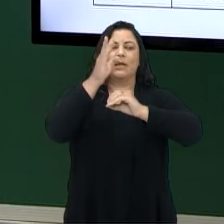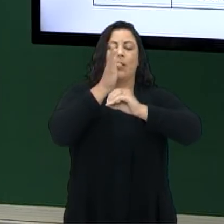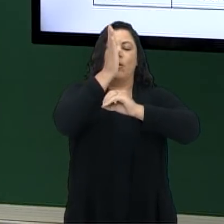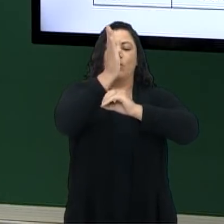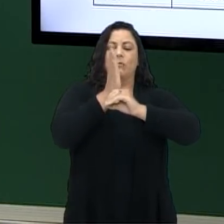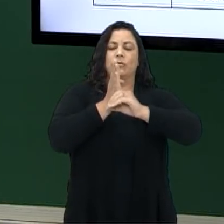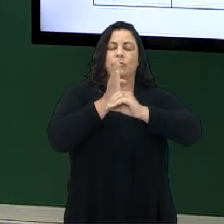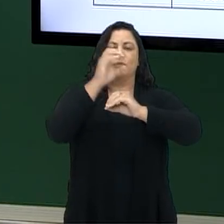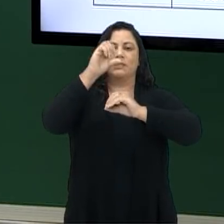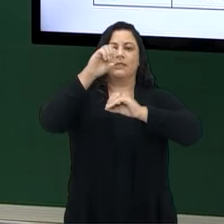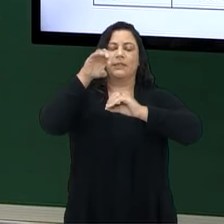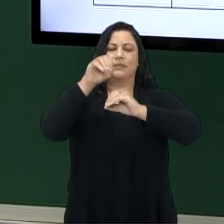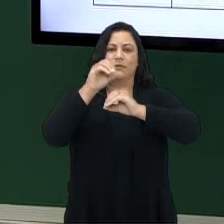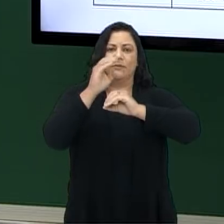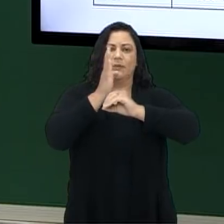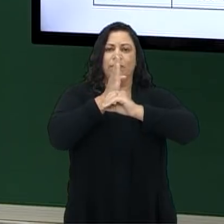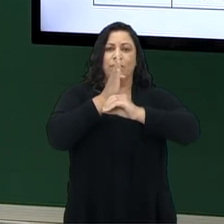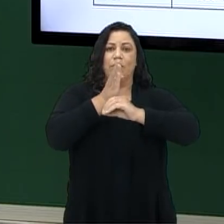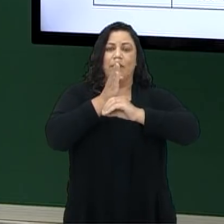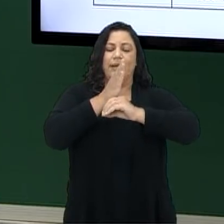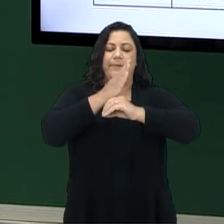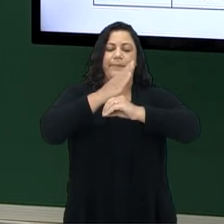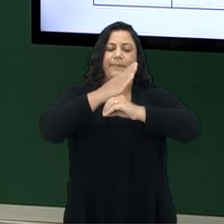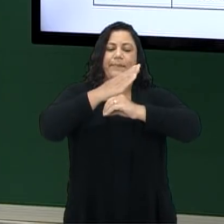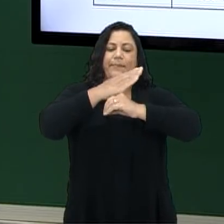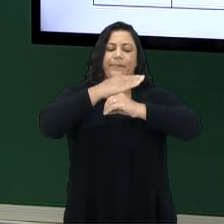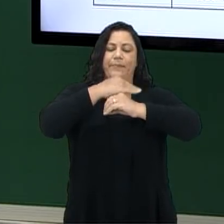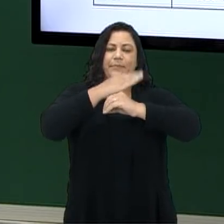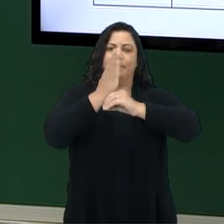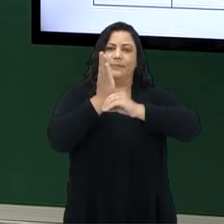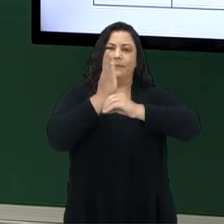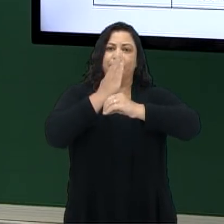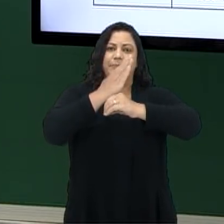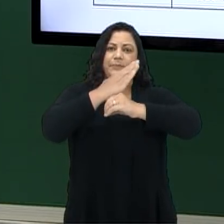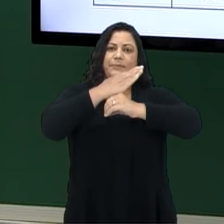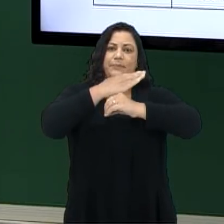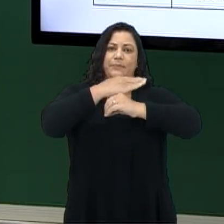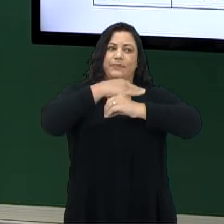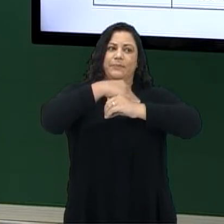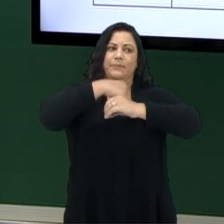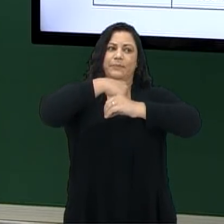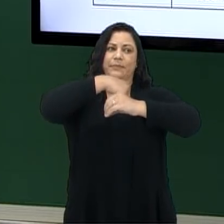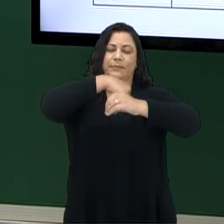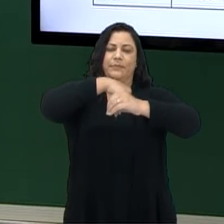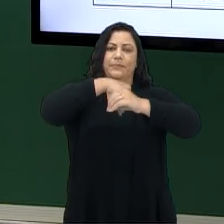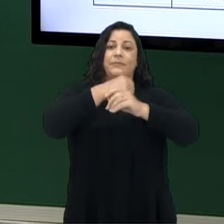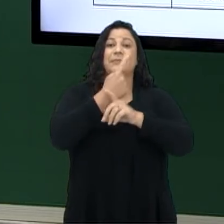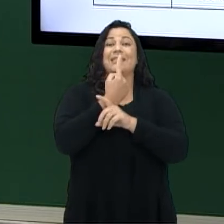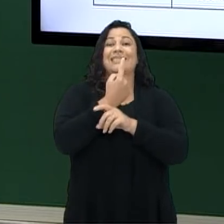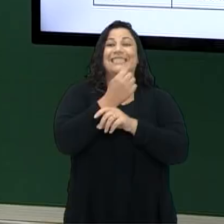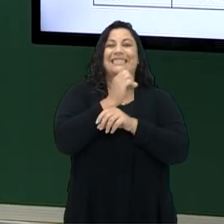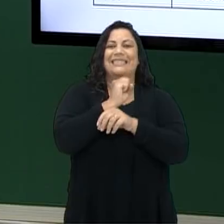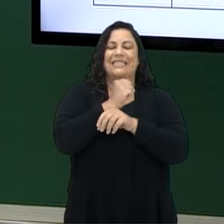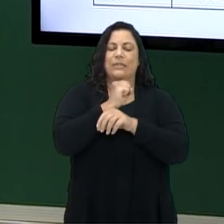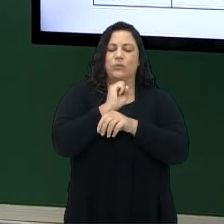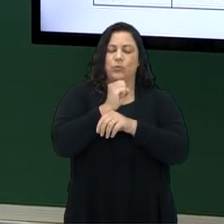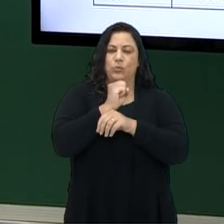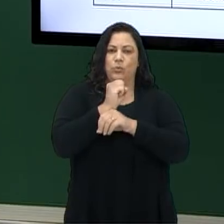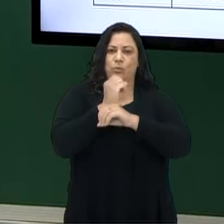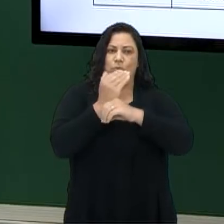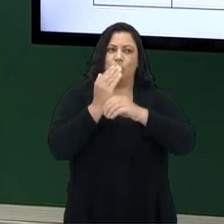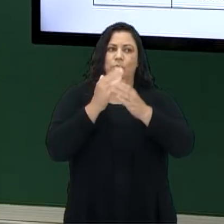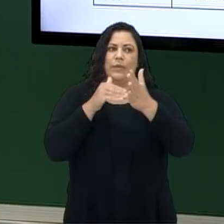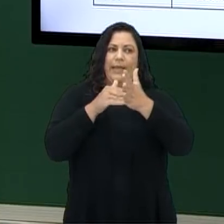abrir 108 graus. 108 graus. Então, 10, 20, 30, 40, 60, 70, 80, 90, 100, 110,